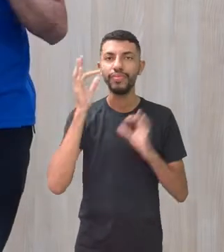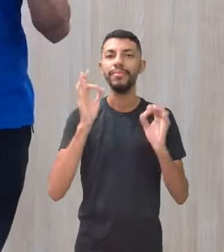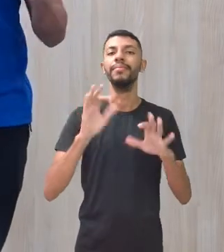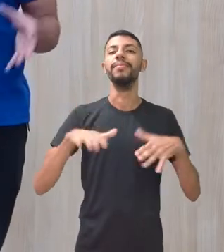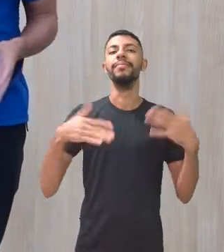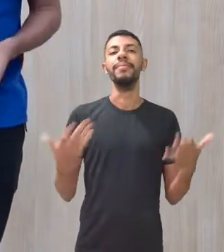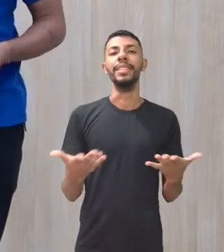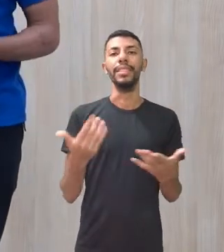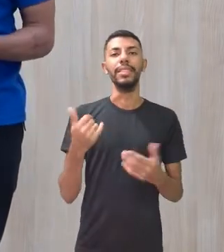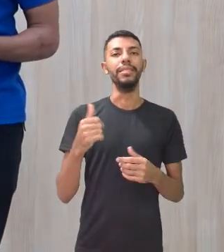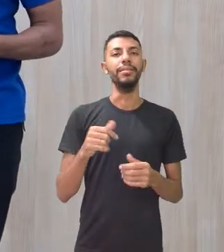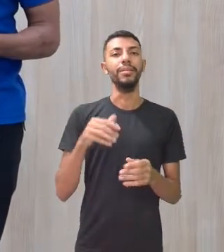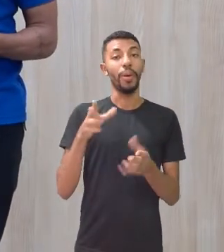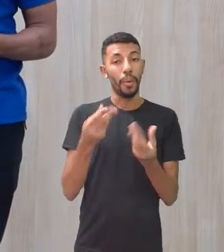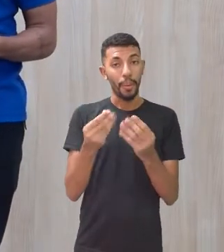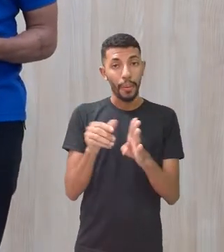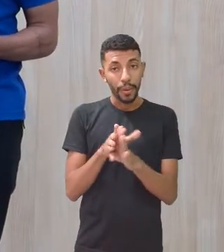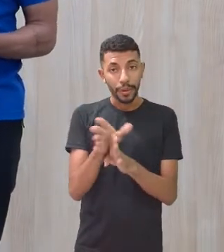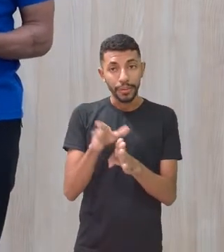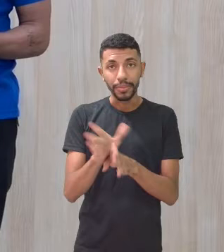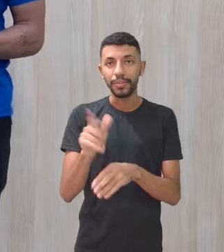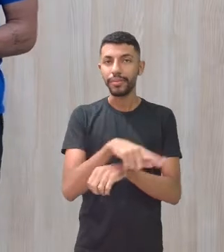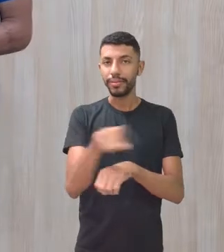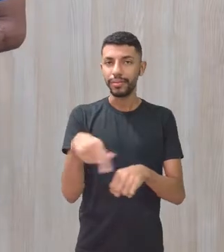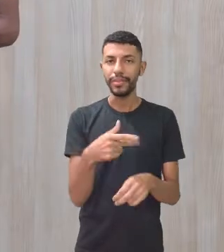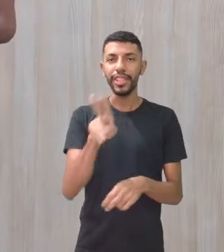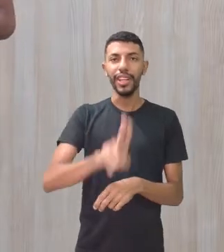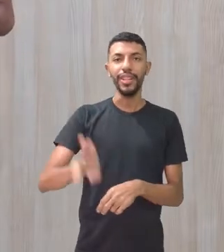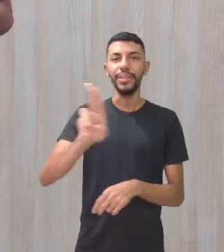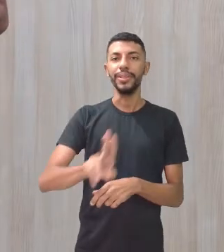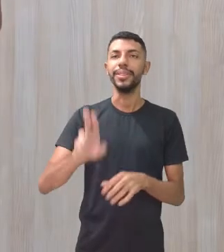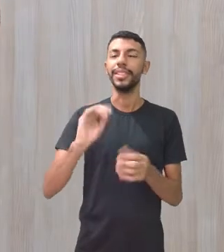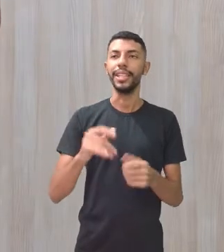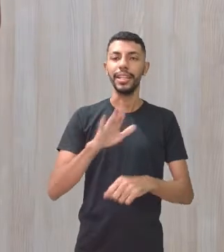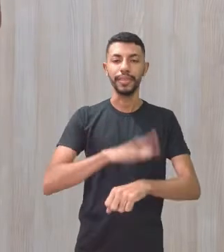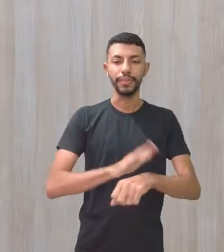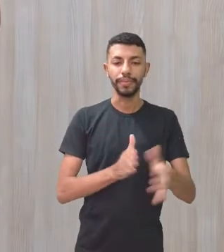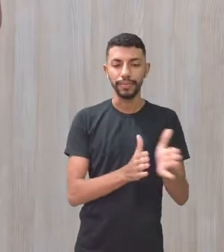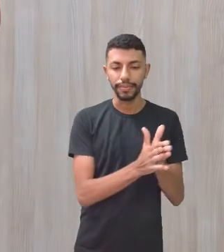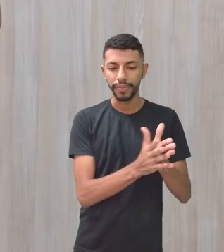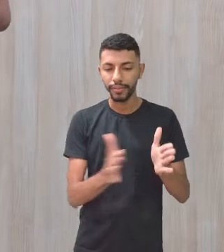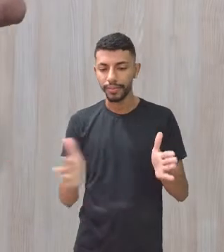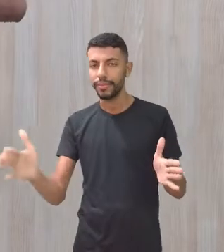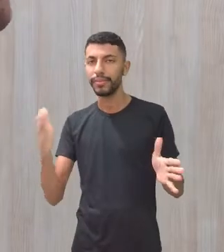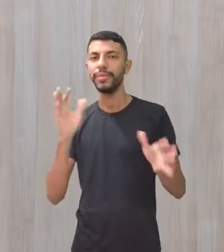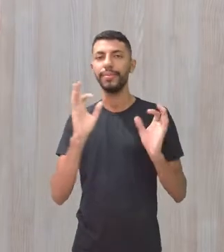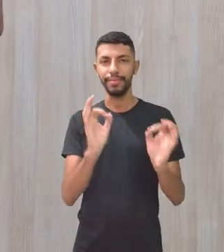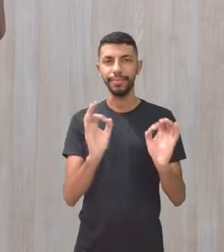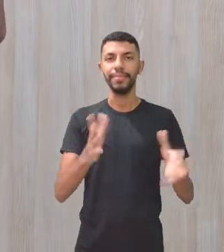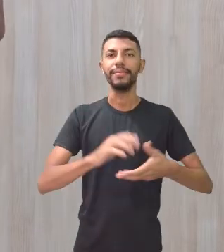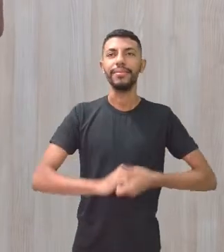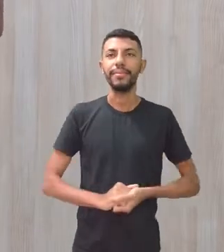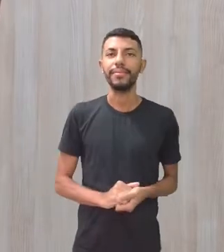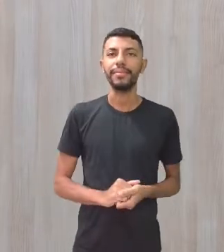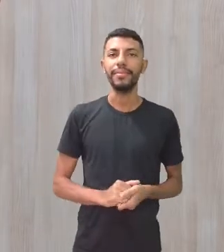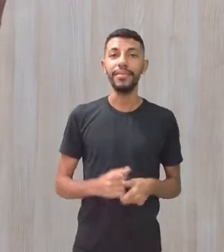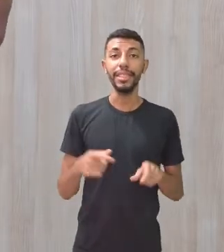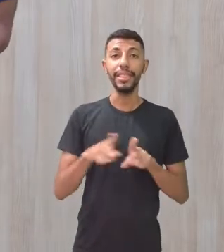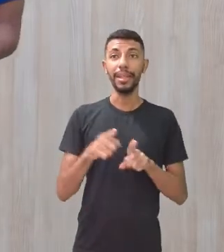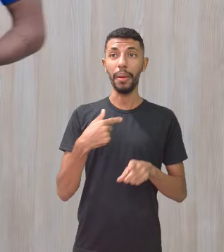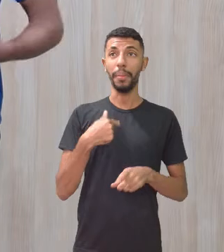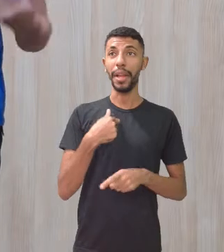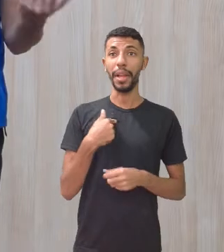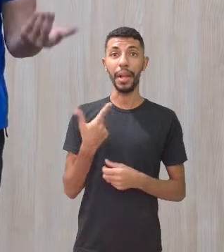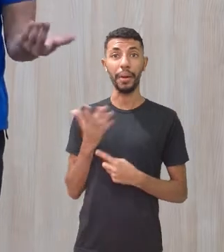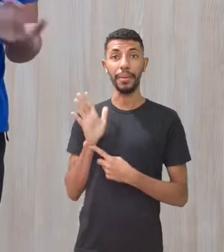aí muitas sugestões para vocês utilizarem durante esse período, né? E eu nem me apresentei,